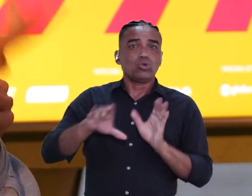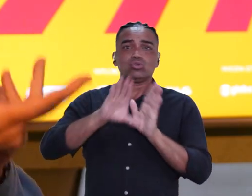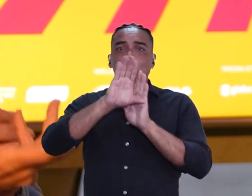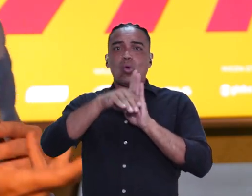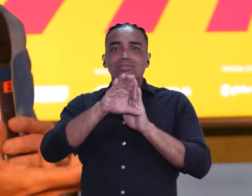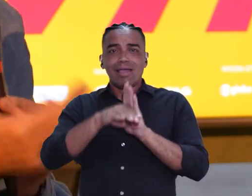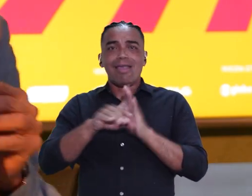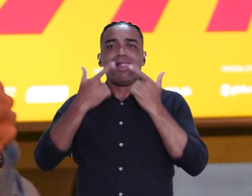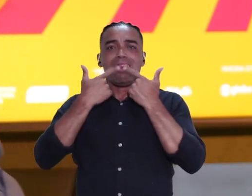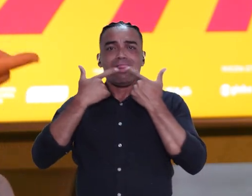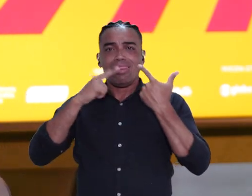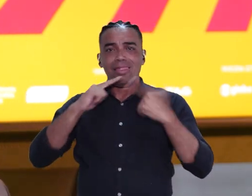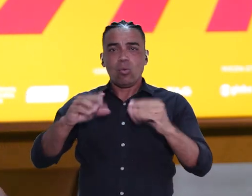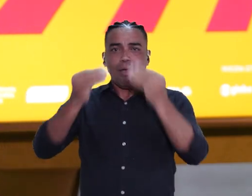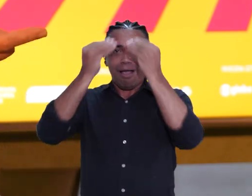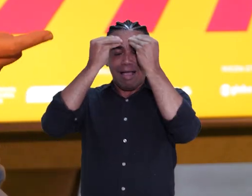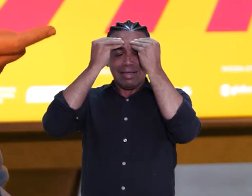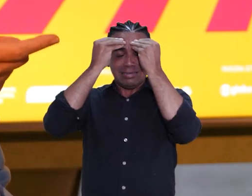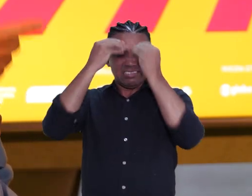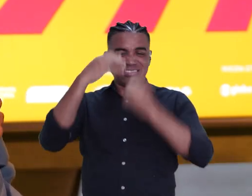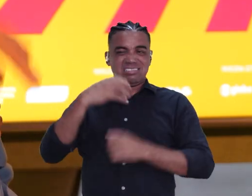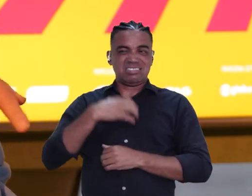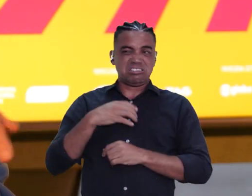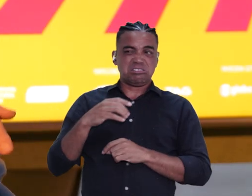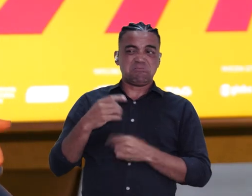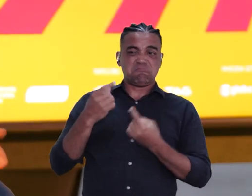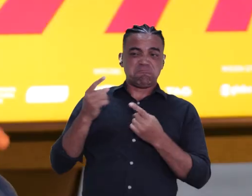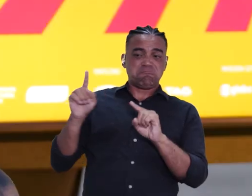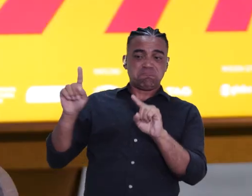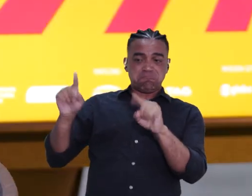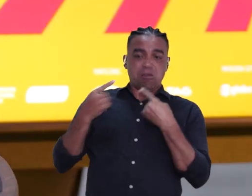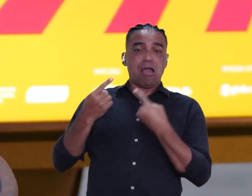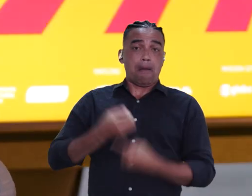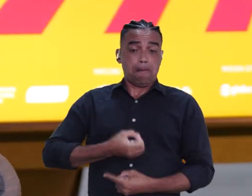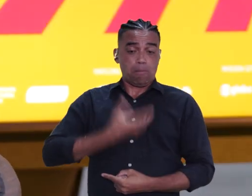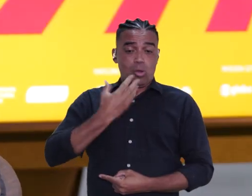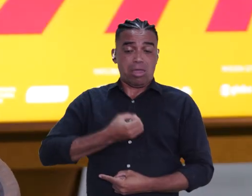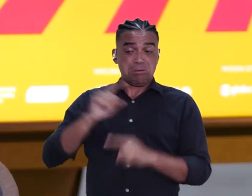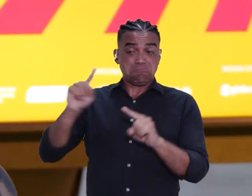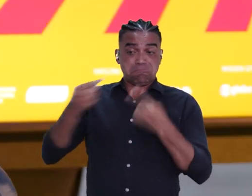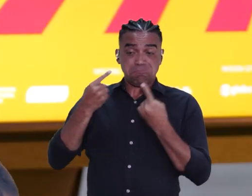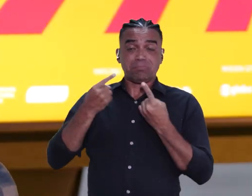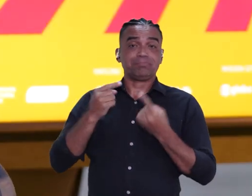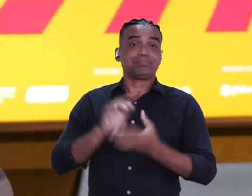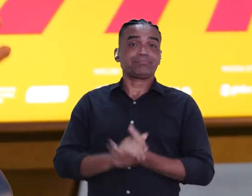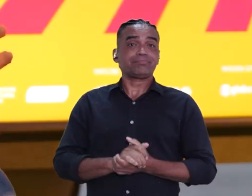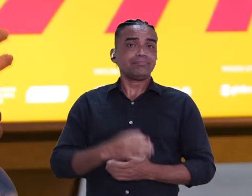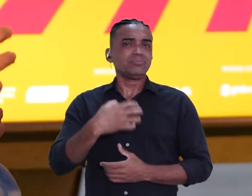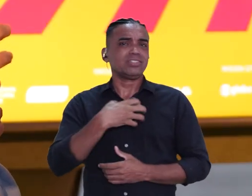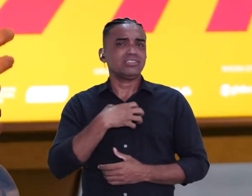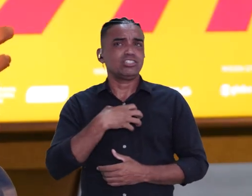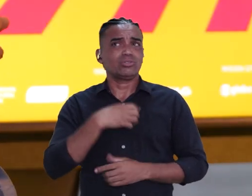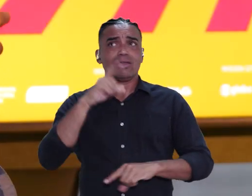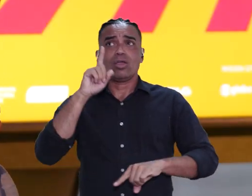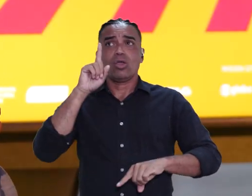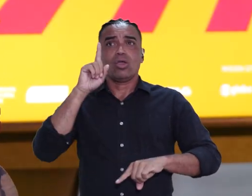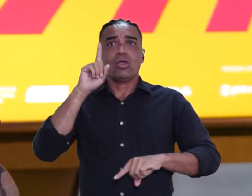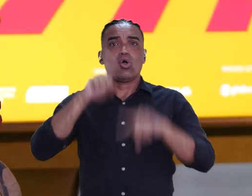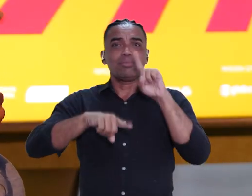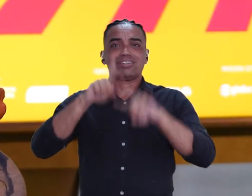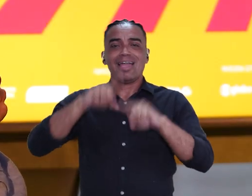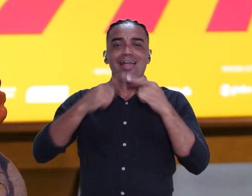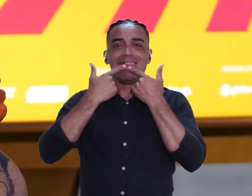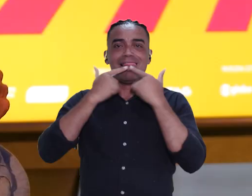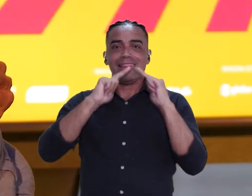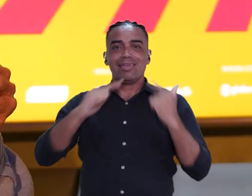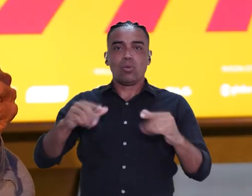de linguagem que se sentiam agredidas pelo poema, se sentiam agredidas com um objeto de linguagem